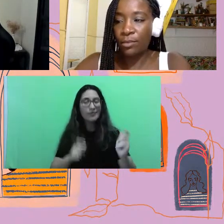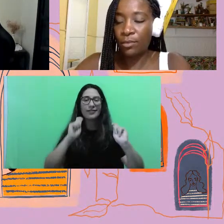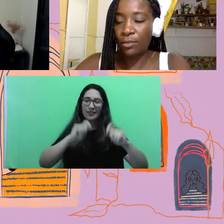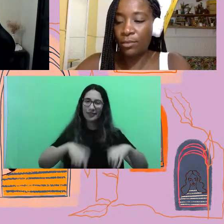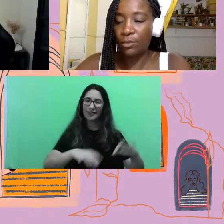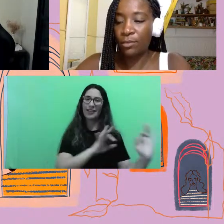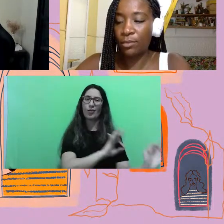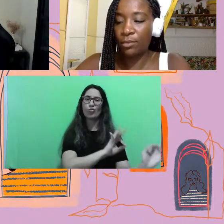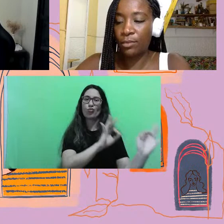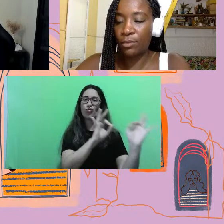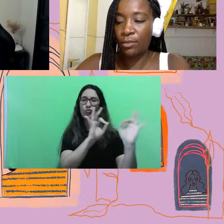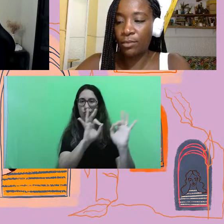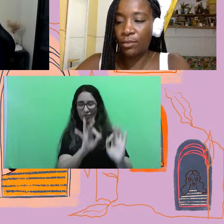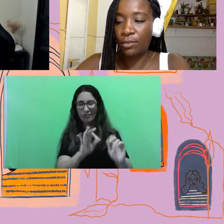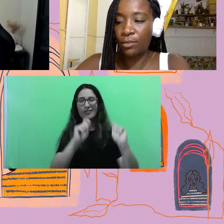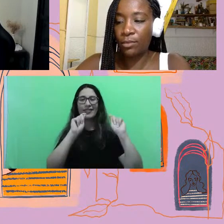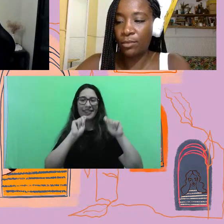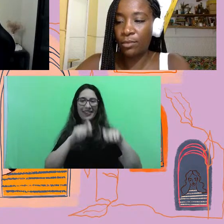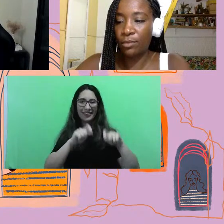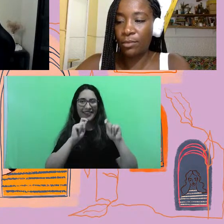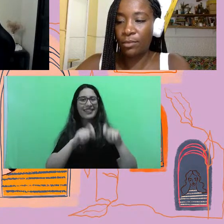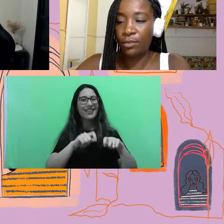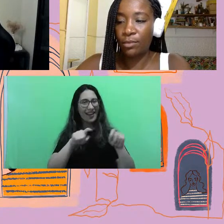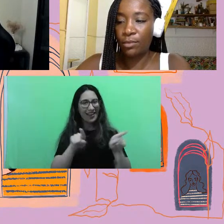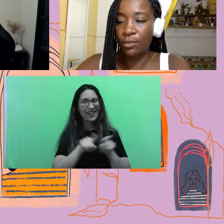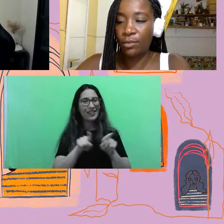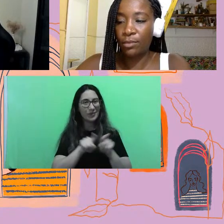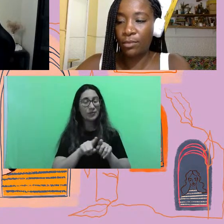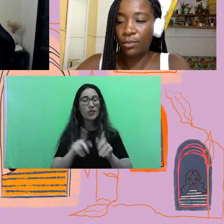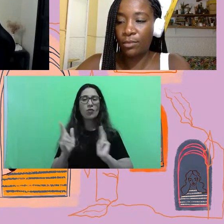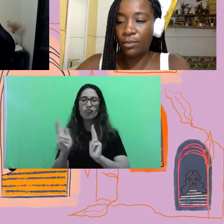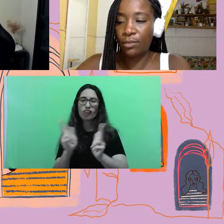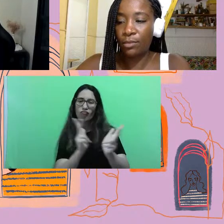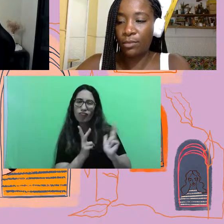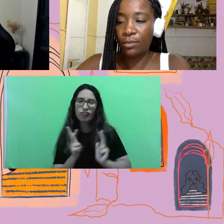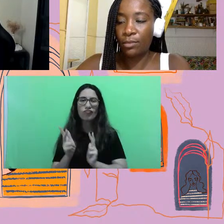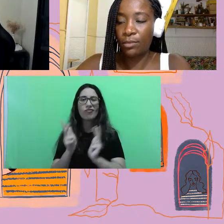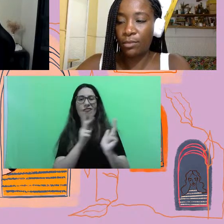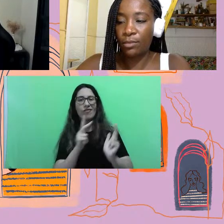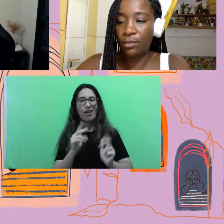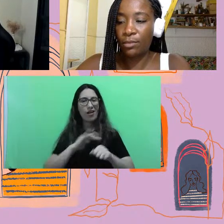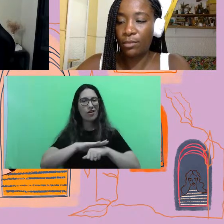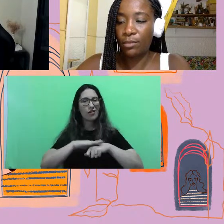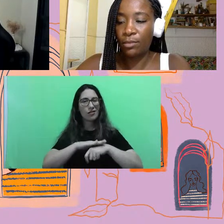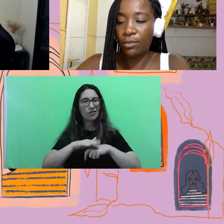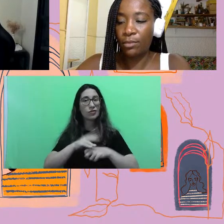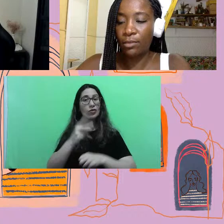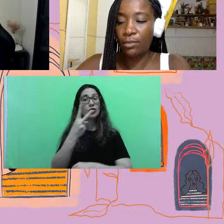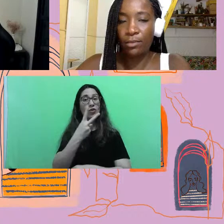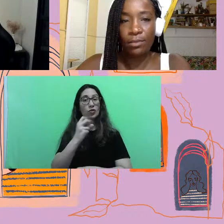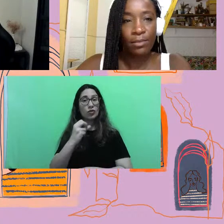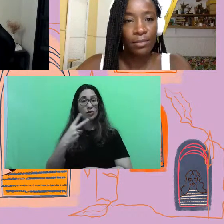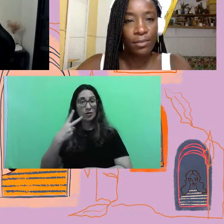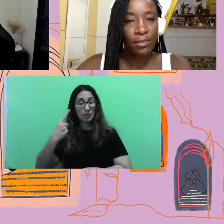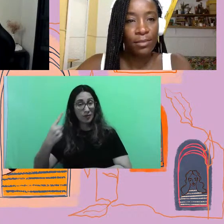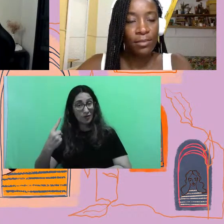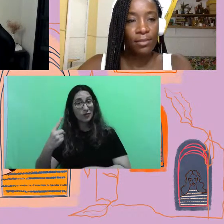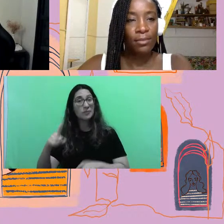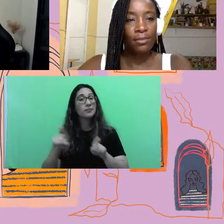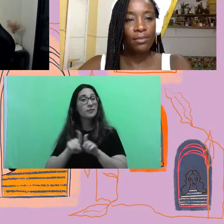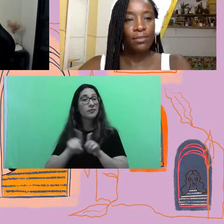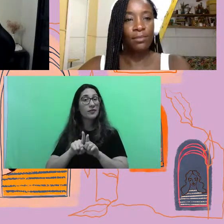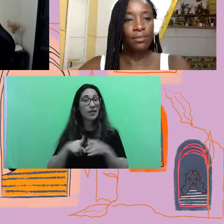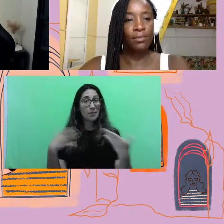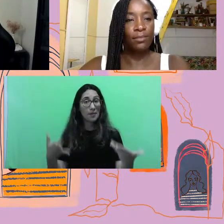não acompanhou, pode ainda conferir as conversas que rolaram em 2021, e a que rolou também